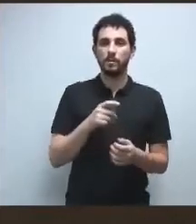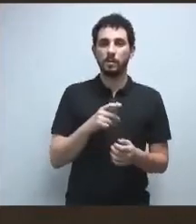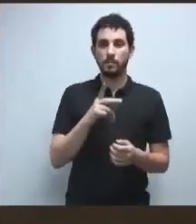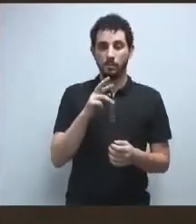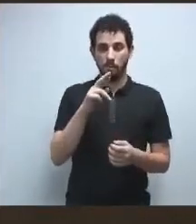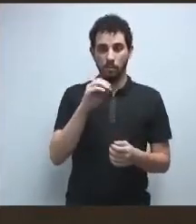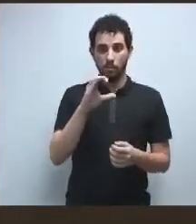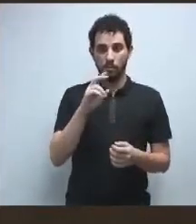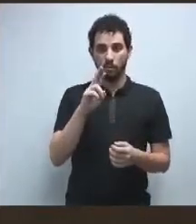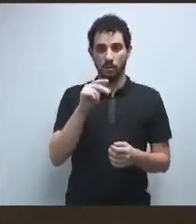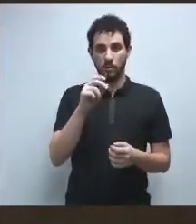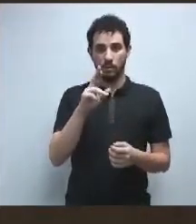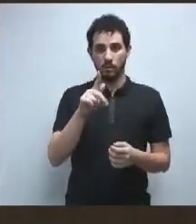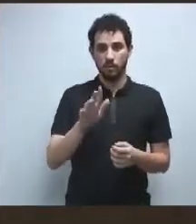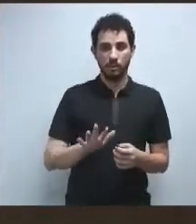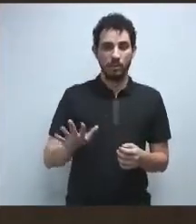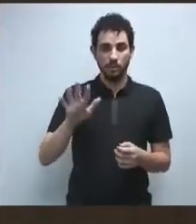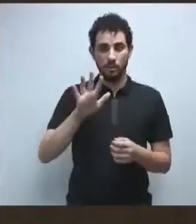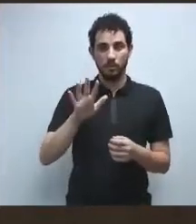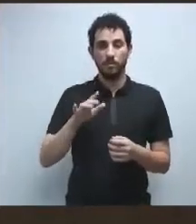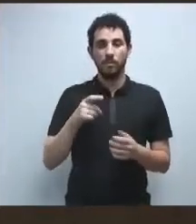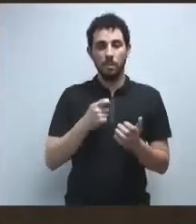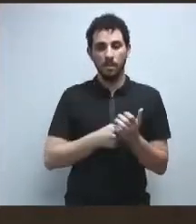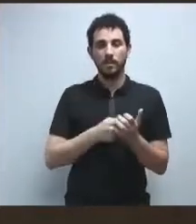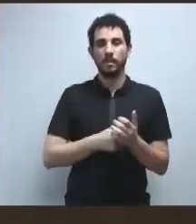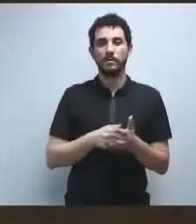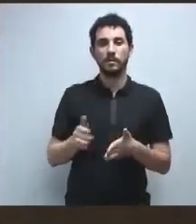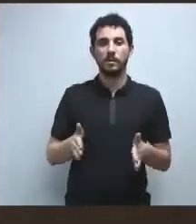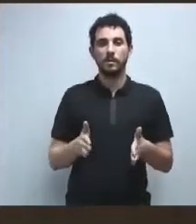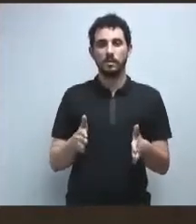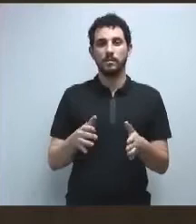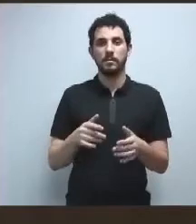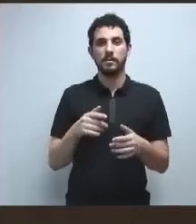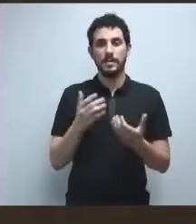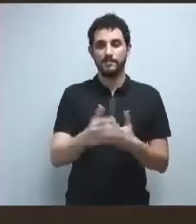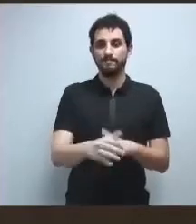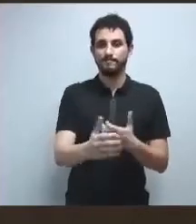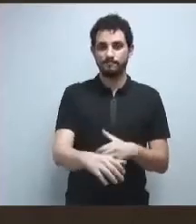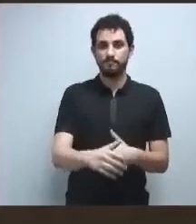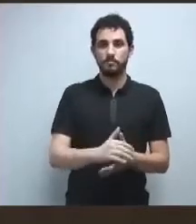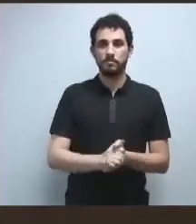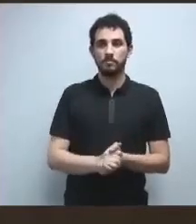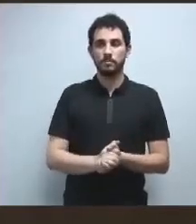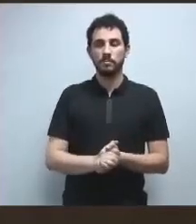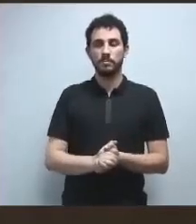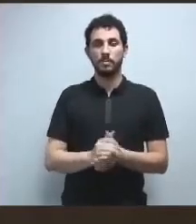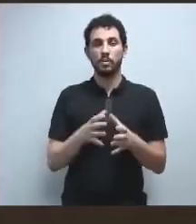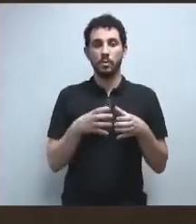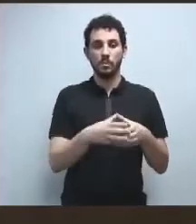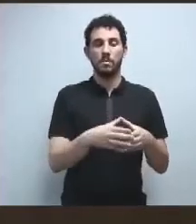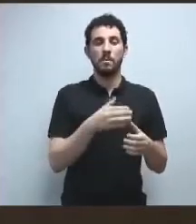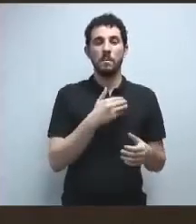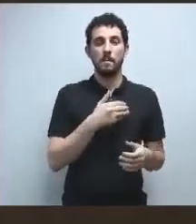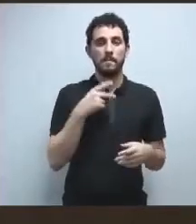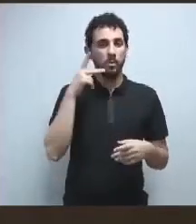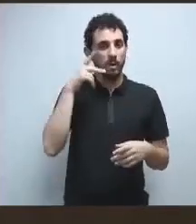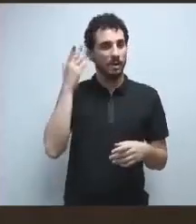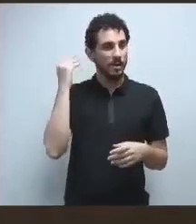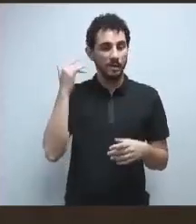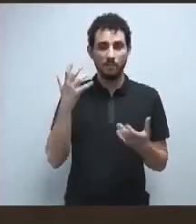também fosse obrigatoriamente da carreira coisa que a classe política não admitir em hipótese